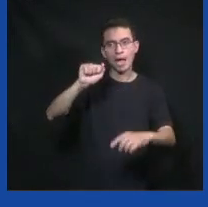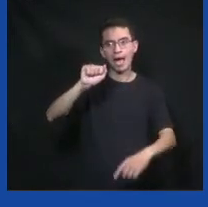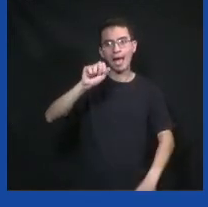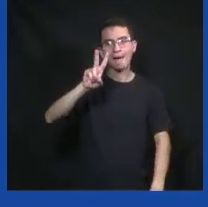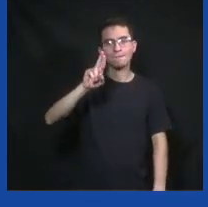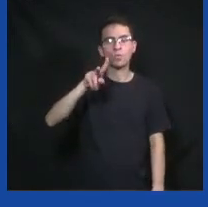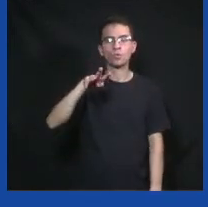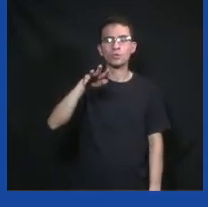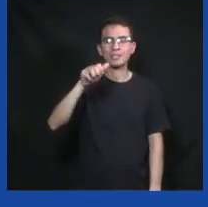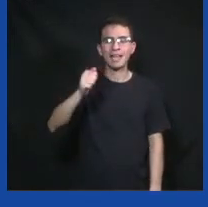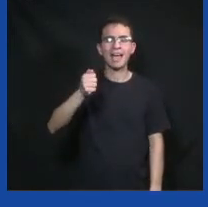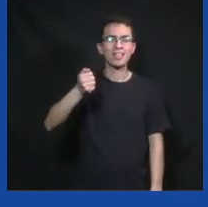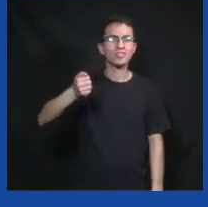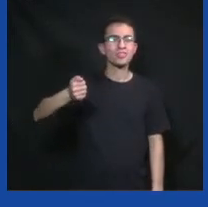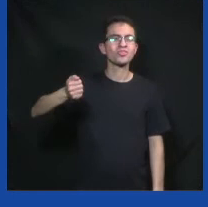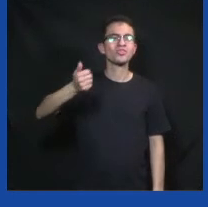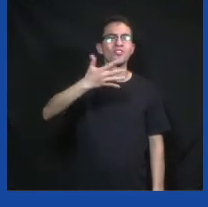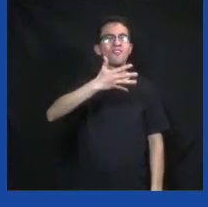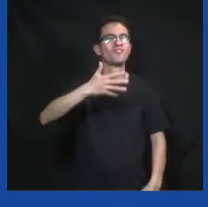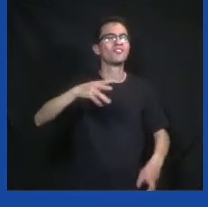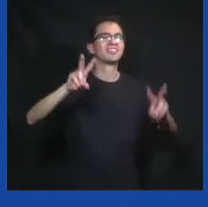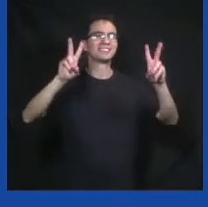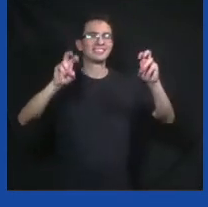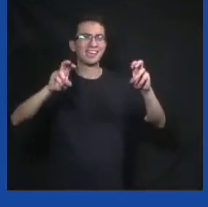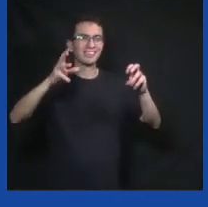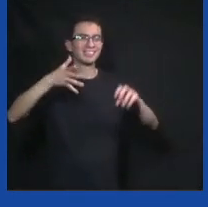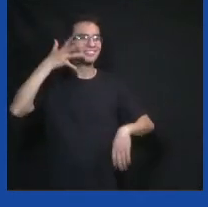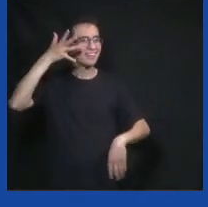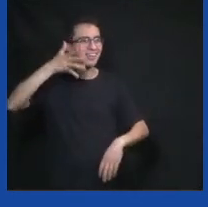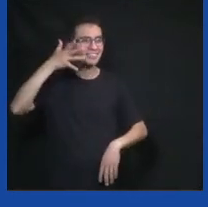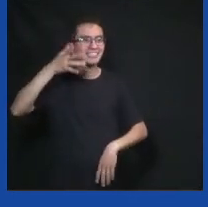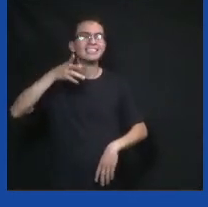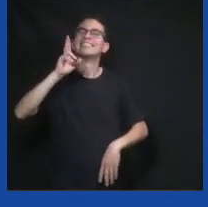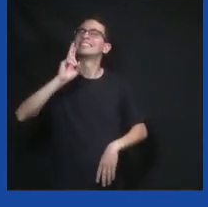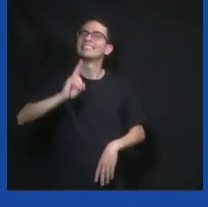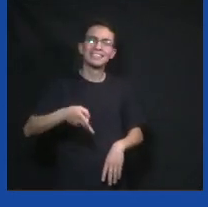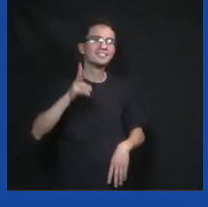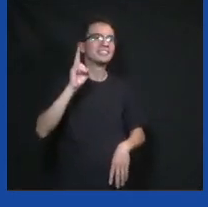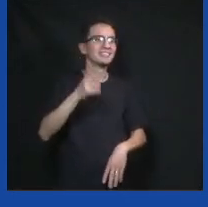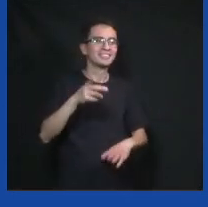da palestra. Sempre aparece essa pergunta. Não.